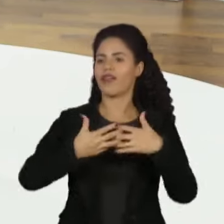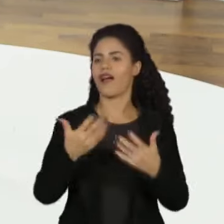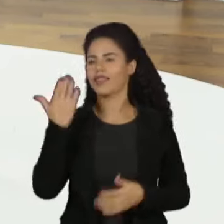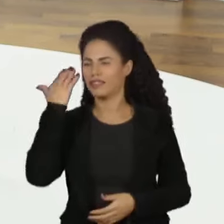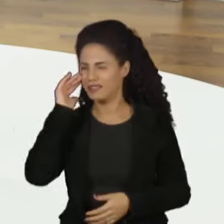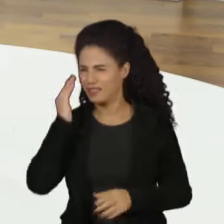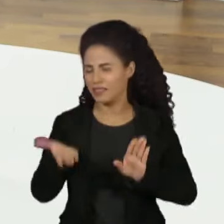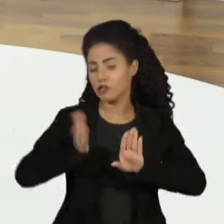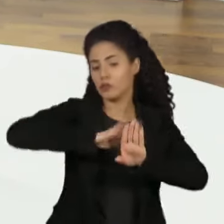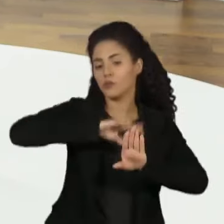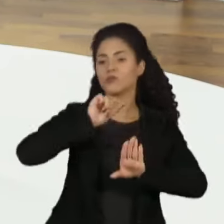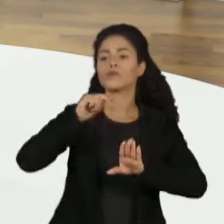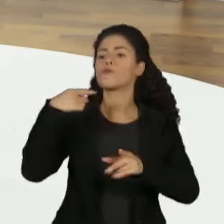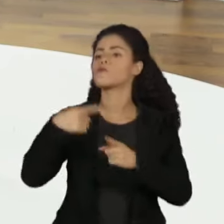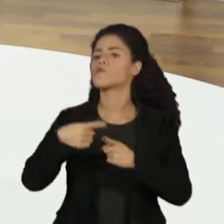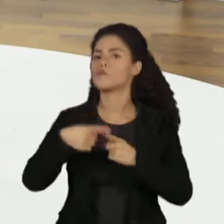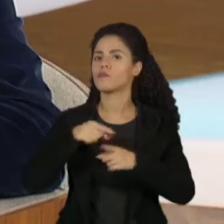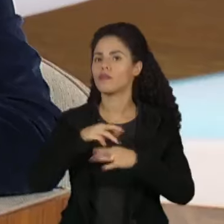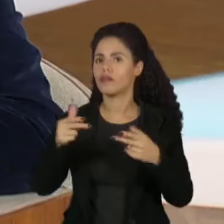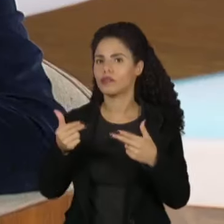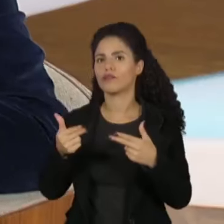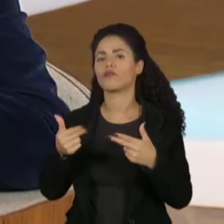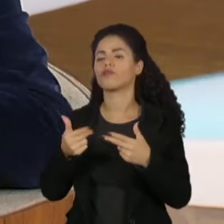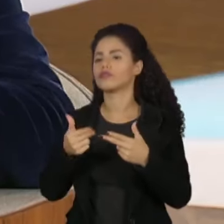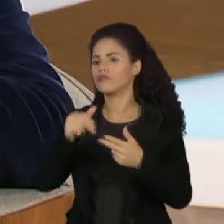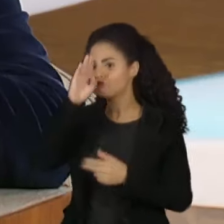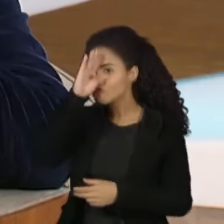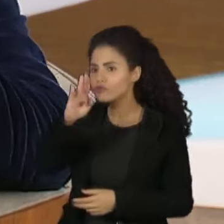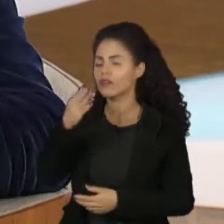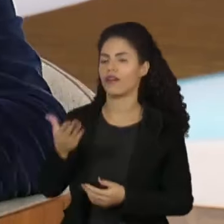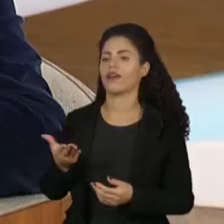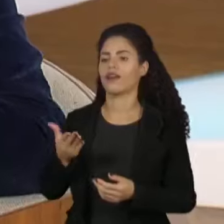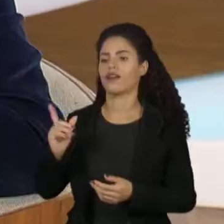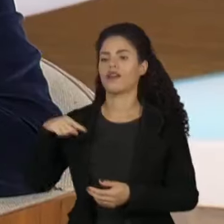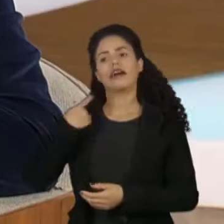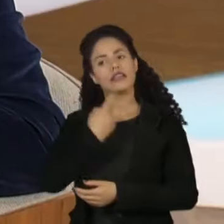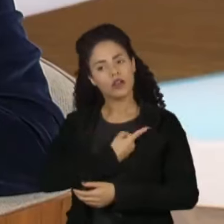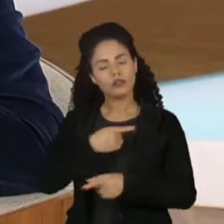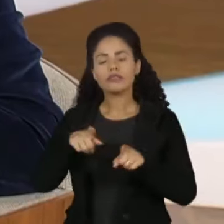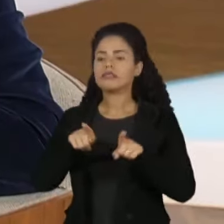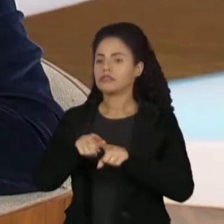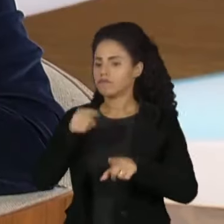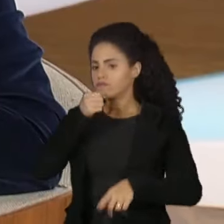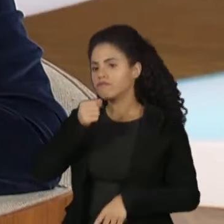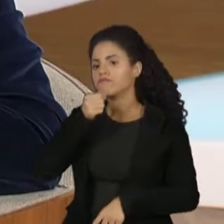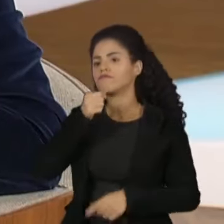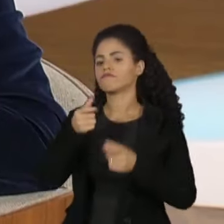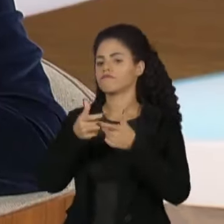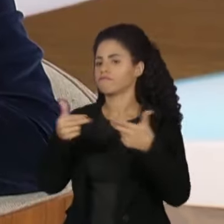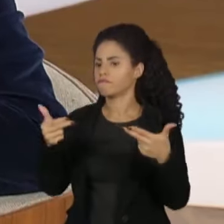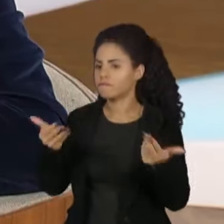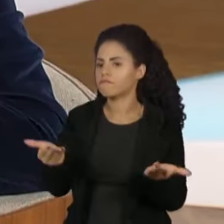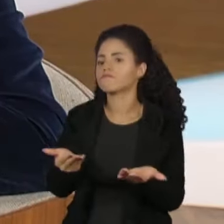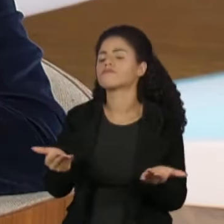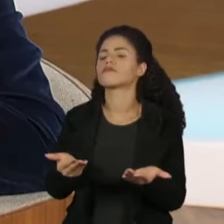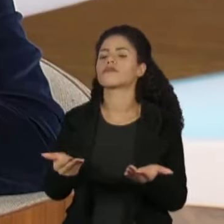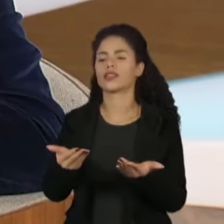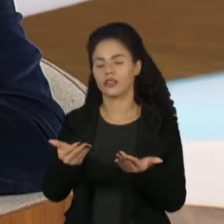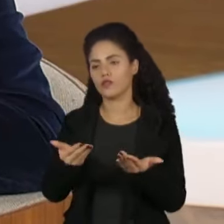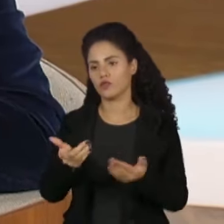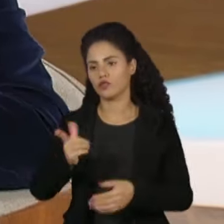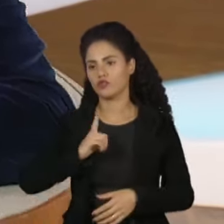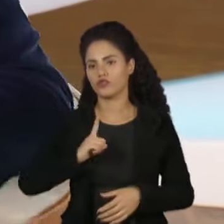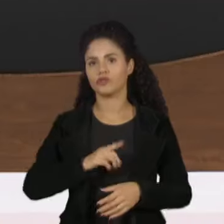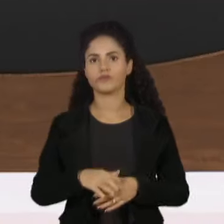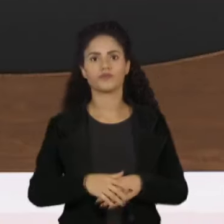tô falando muito aí de de campanha das Diretas né Nós cobrimos extensamente esse esse momento de Diretas e tudo